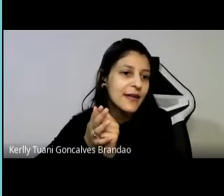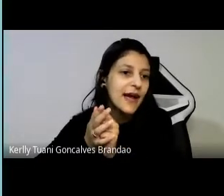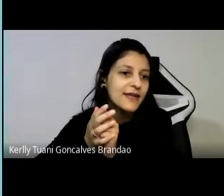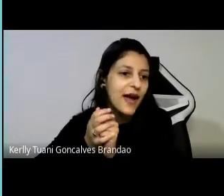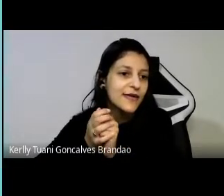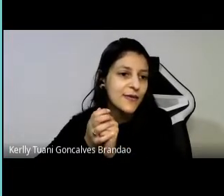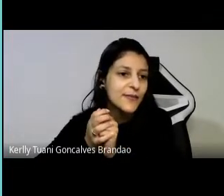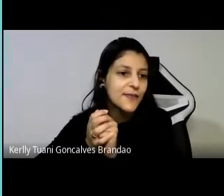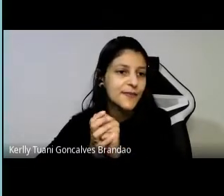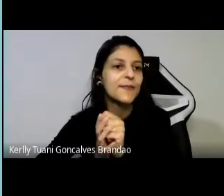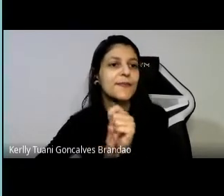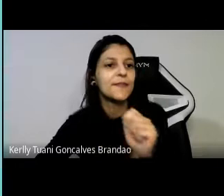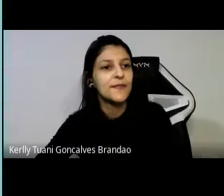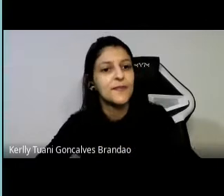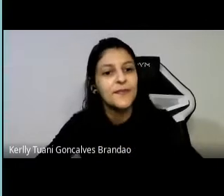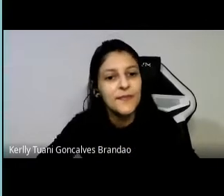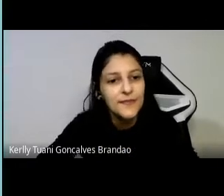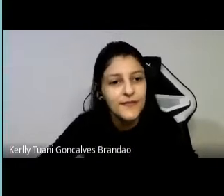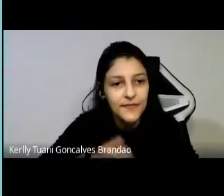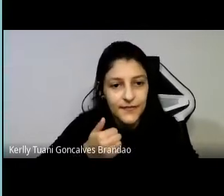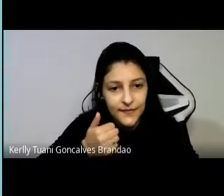uma maneira mais fácil.